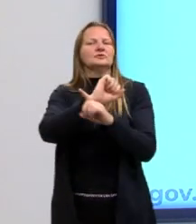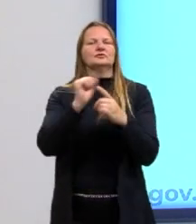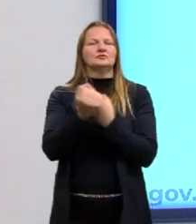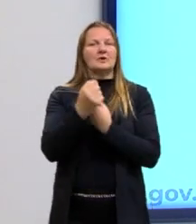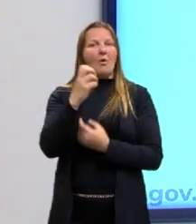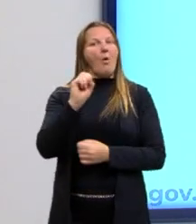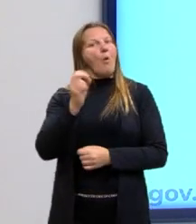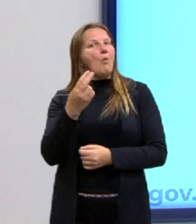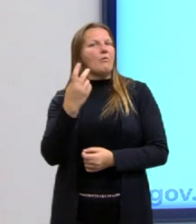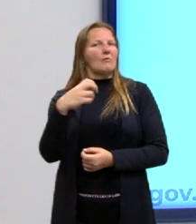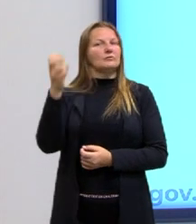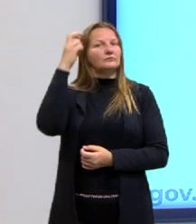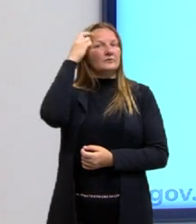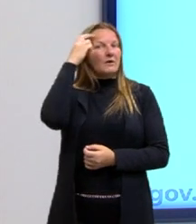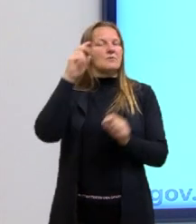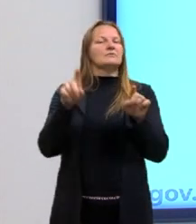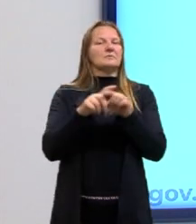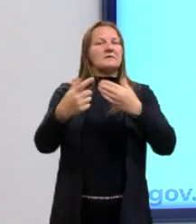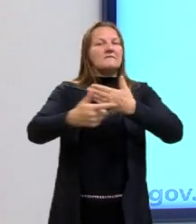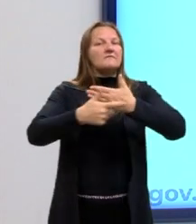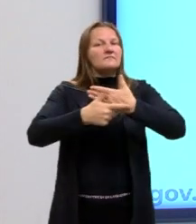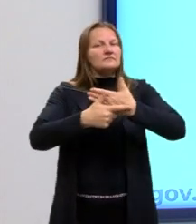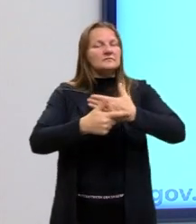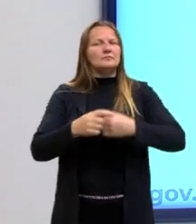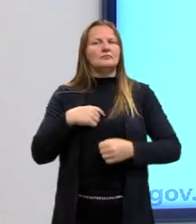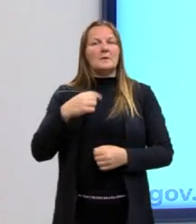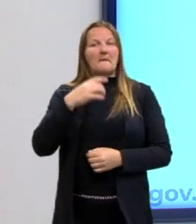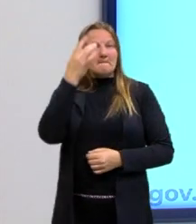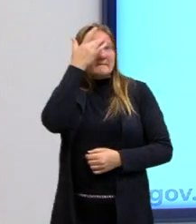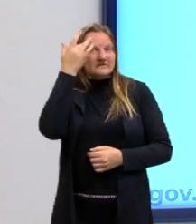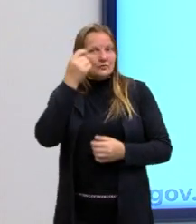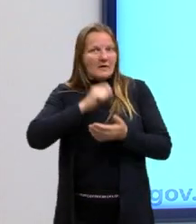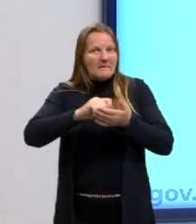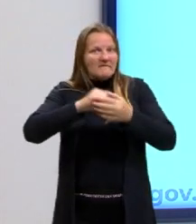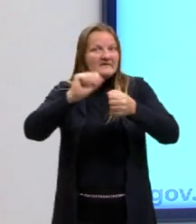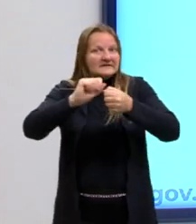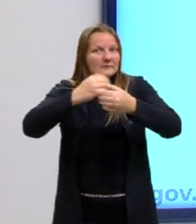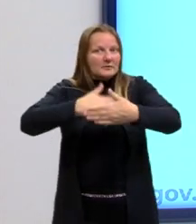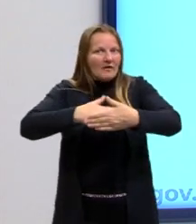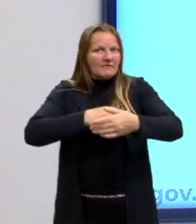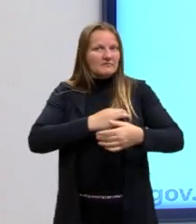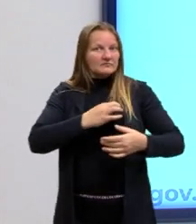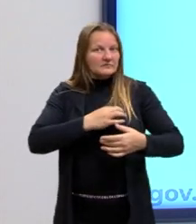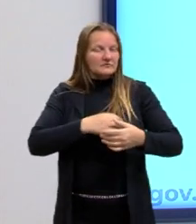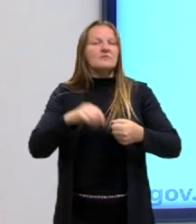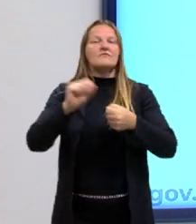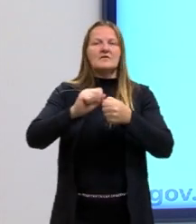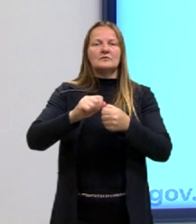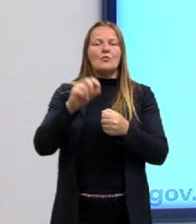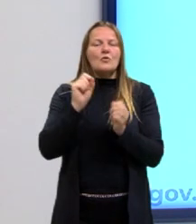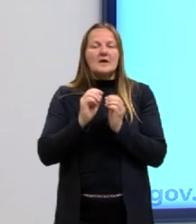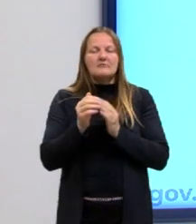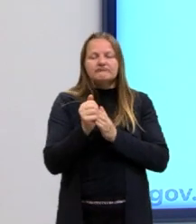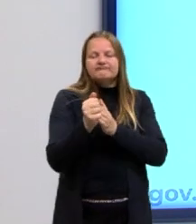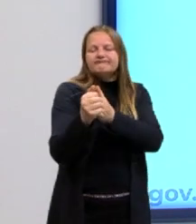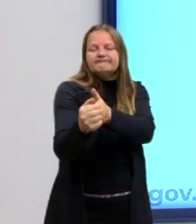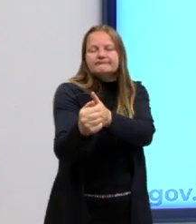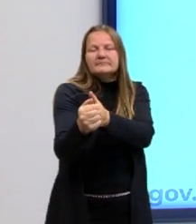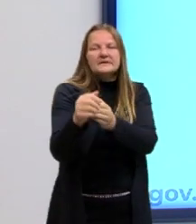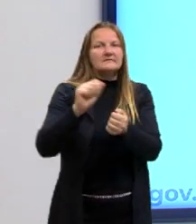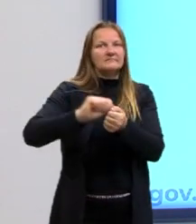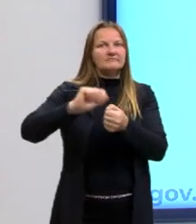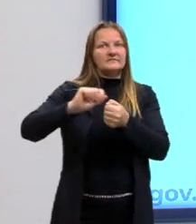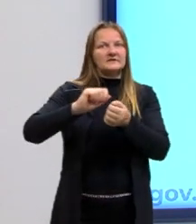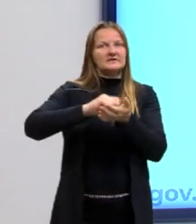ou cultural e servem para que o candidato tenha um direcionamento sobre o que vai escrever, tá?